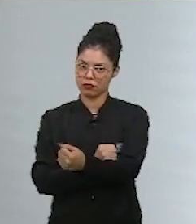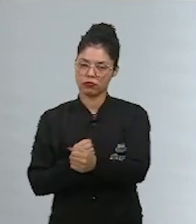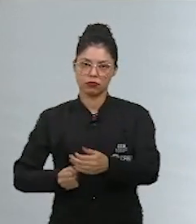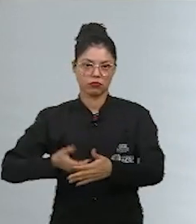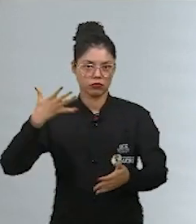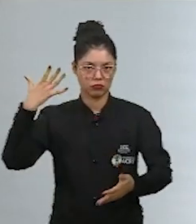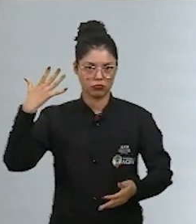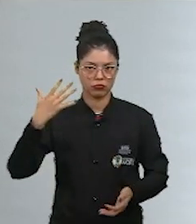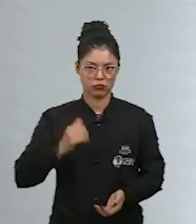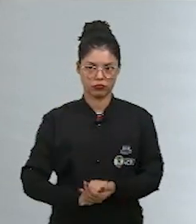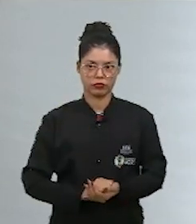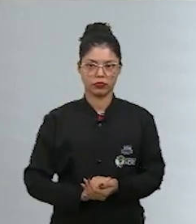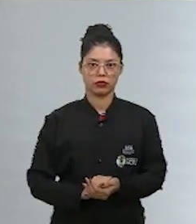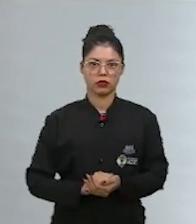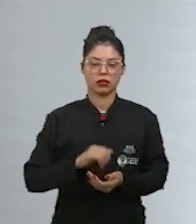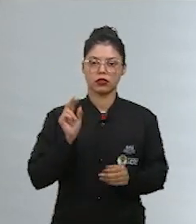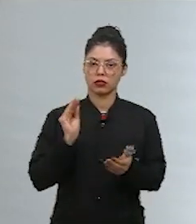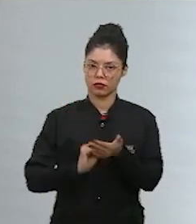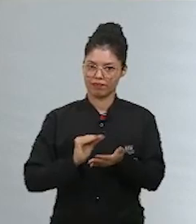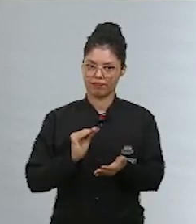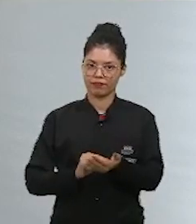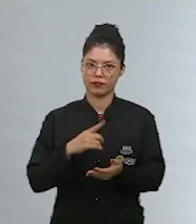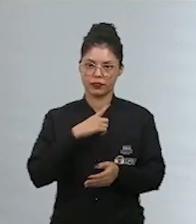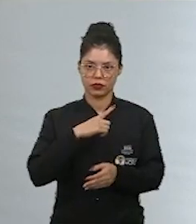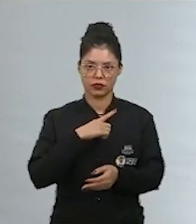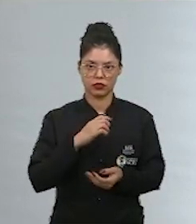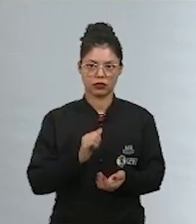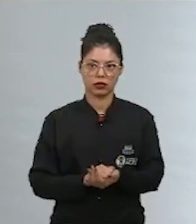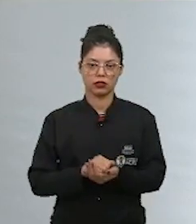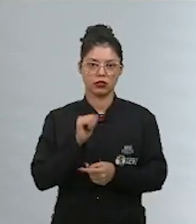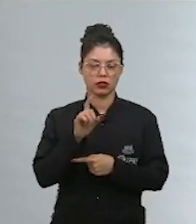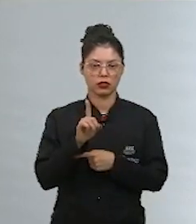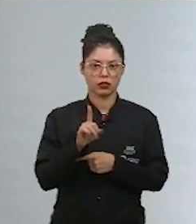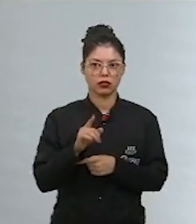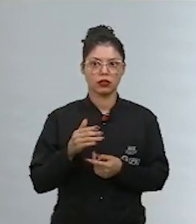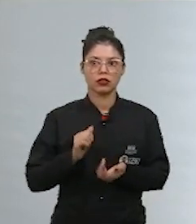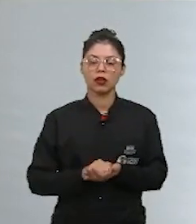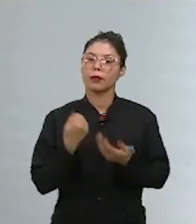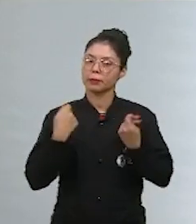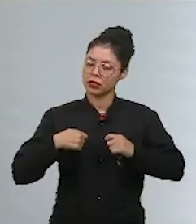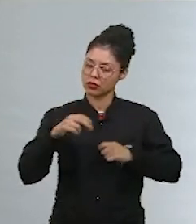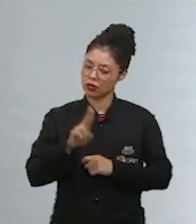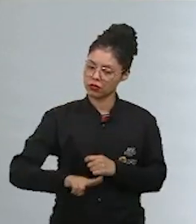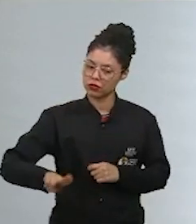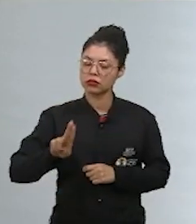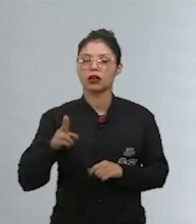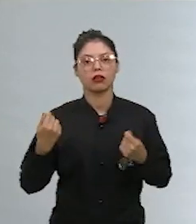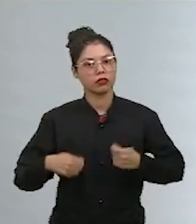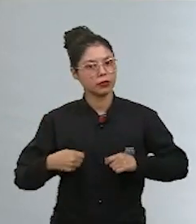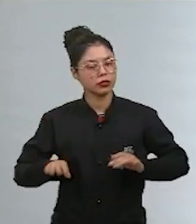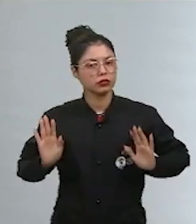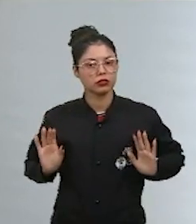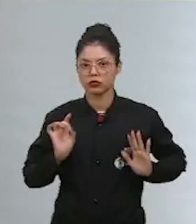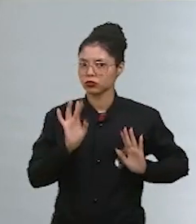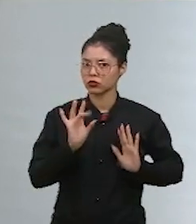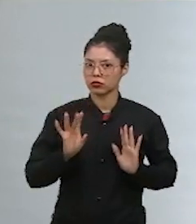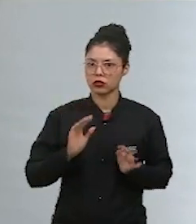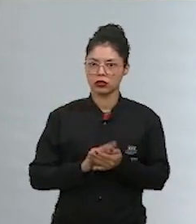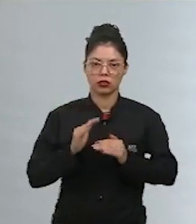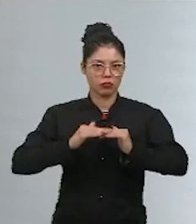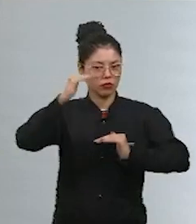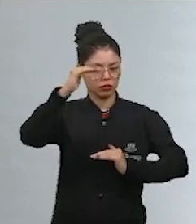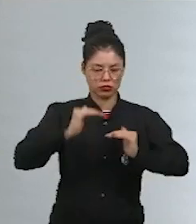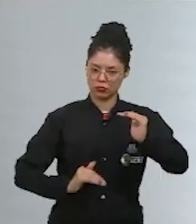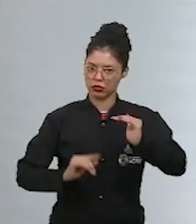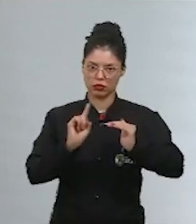excesso. E a mesquinhez é o vício por deficiência. Então, tem que gastar o necessário, não mais, não menos. Então,